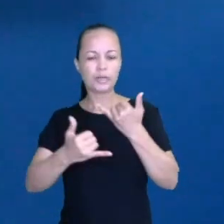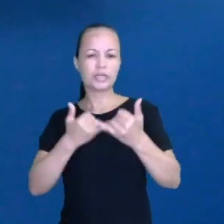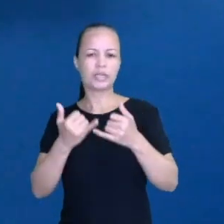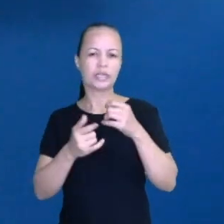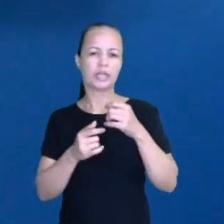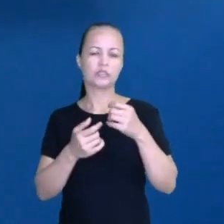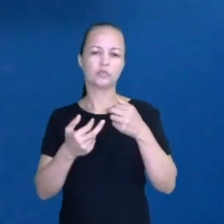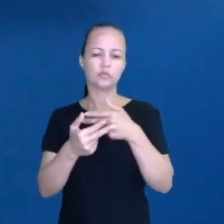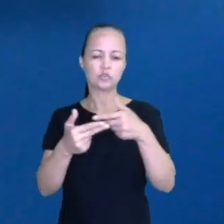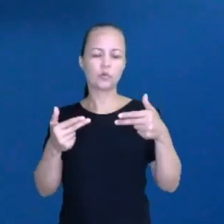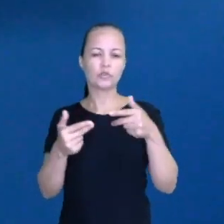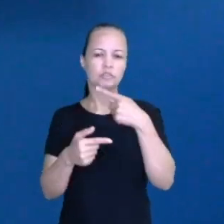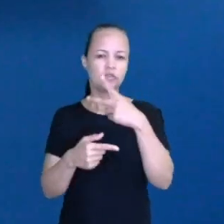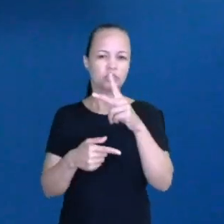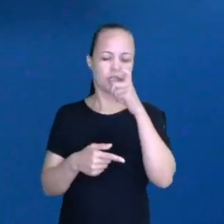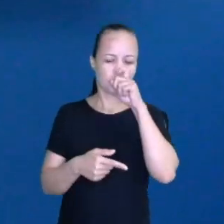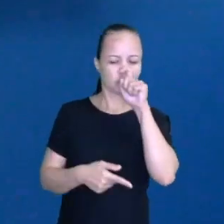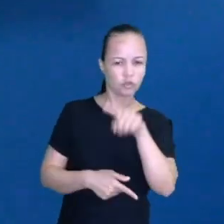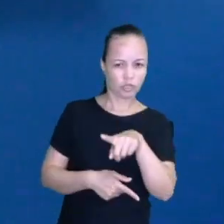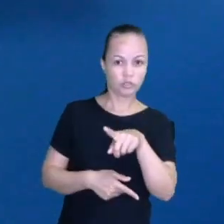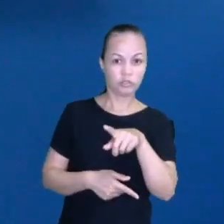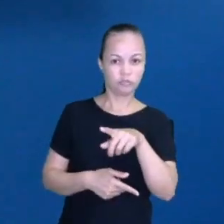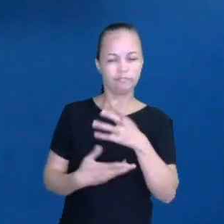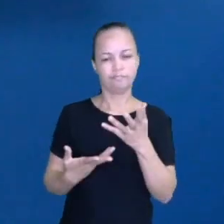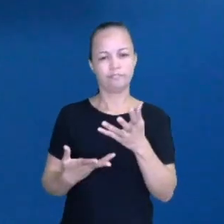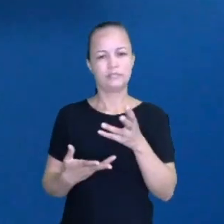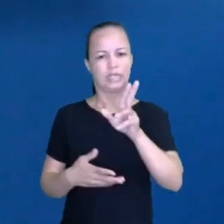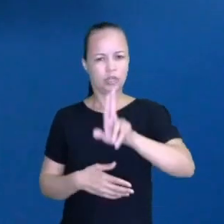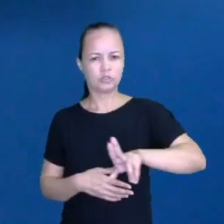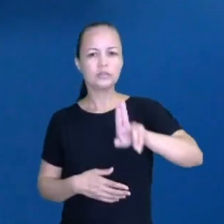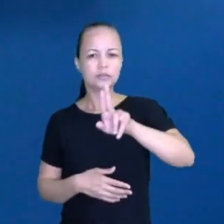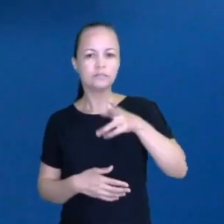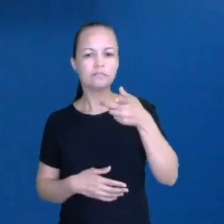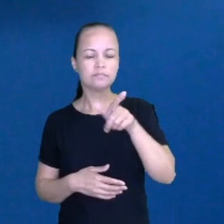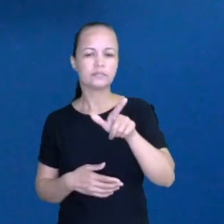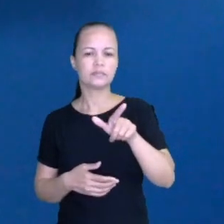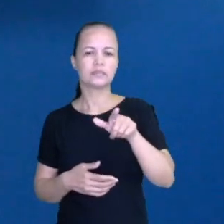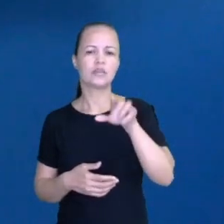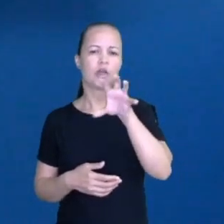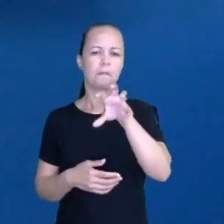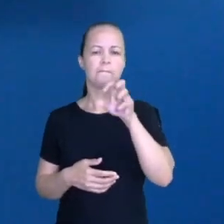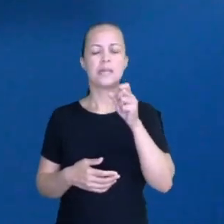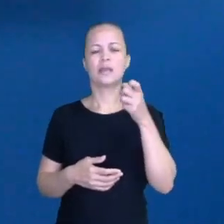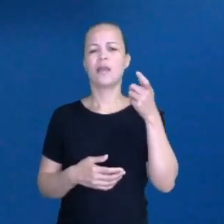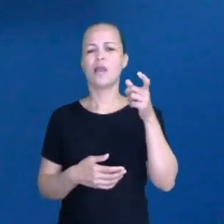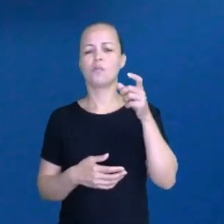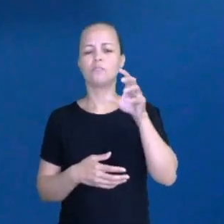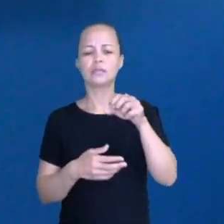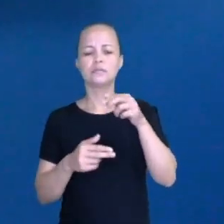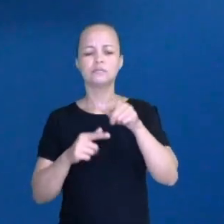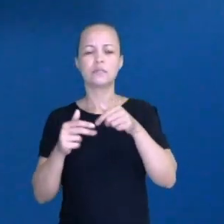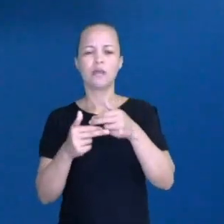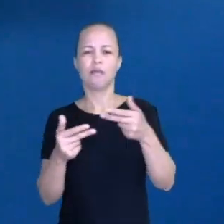ia jogar no lixo? Isso também é reutilização. É você pegar um material que você ia jogar no lixo, por exemplo, e você pegar